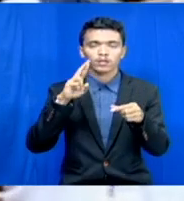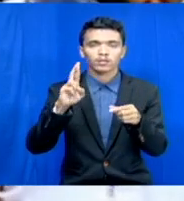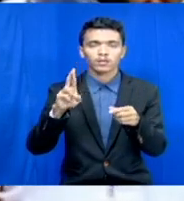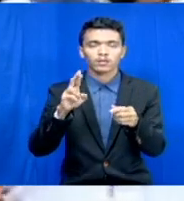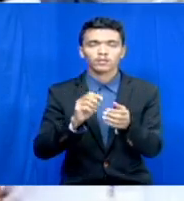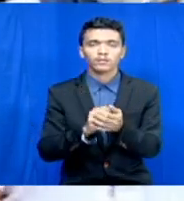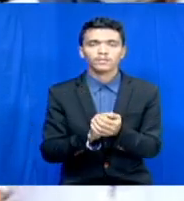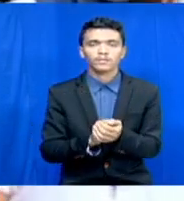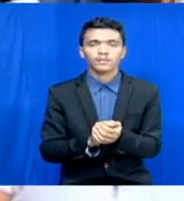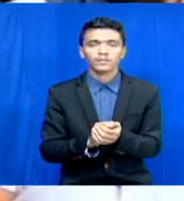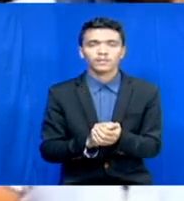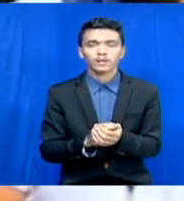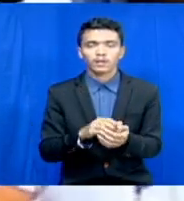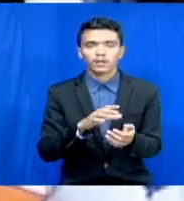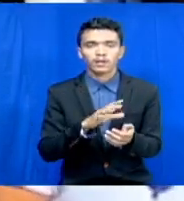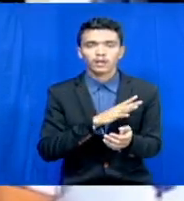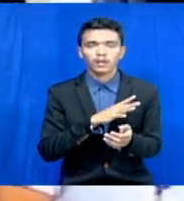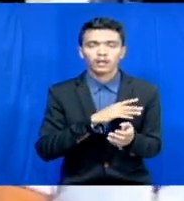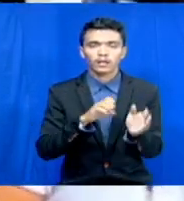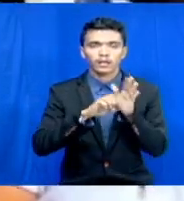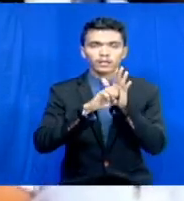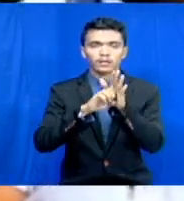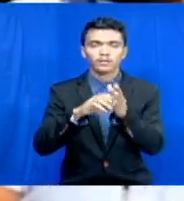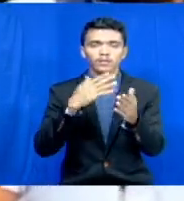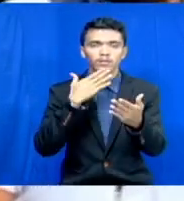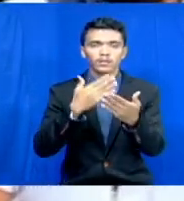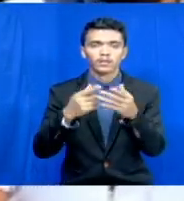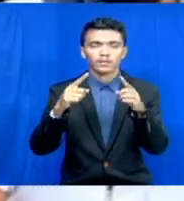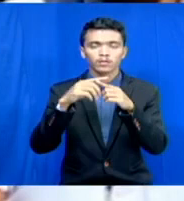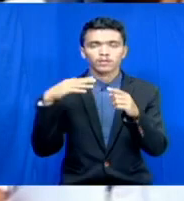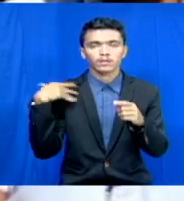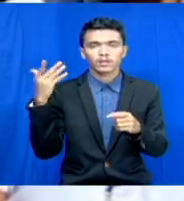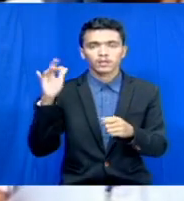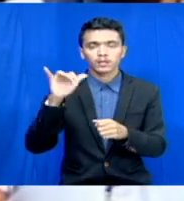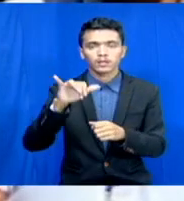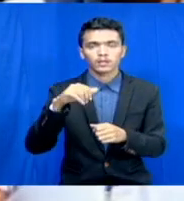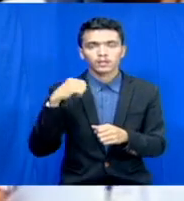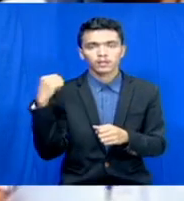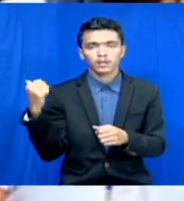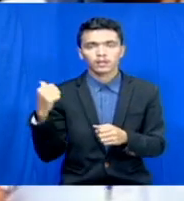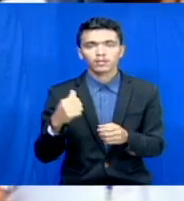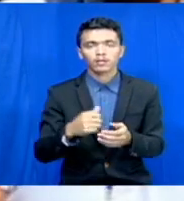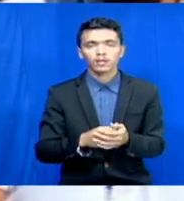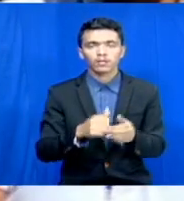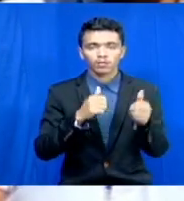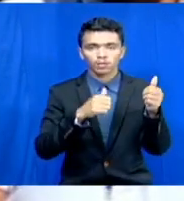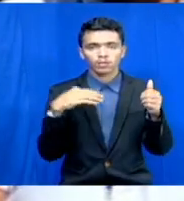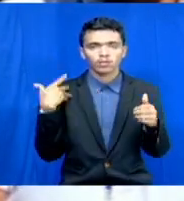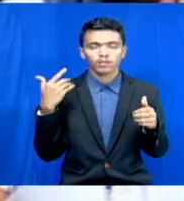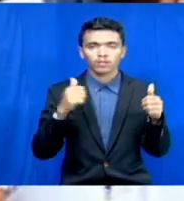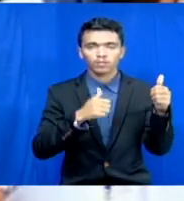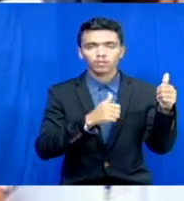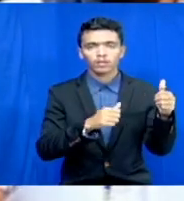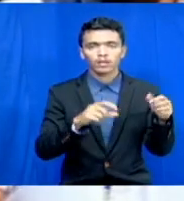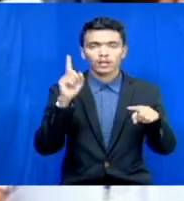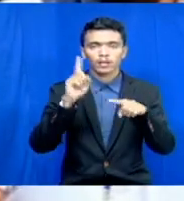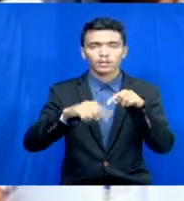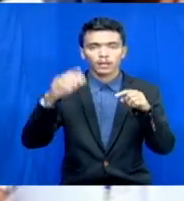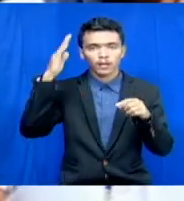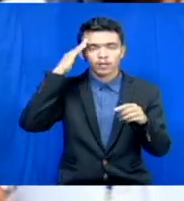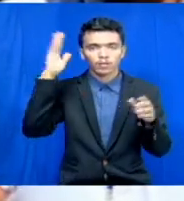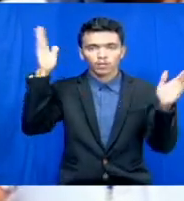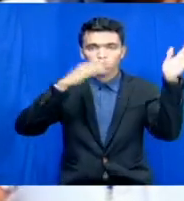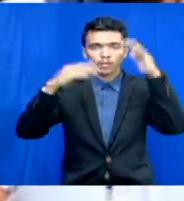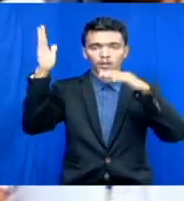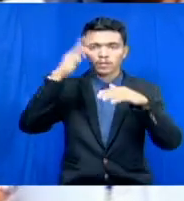família. Tem que estar aqui dando um exemplo de aqui da jovem Sercelo. A tu Sercelo ver babanati tuir. A ver a Hanoi para tal problema. A ver a Hanoi